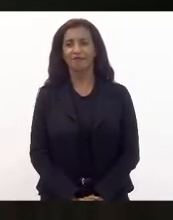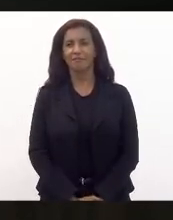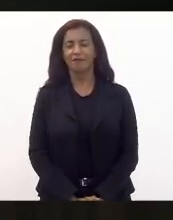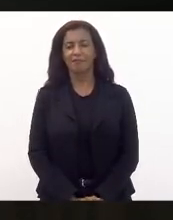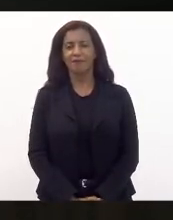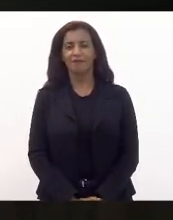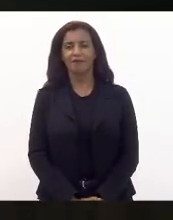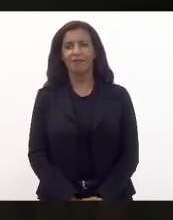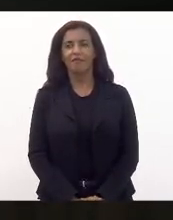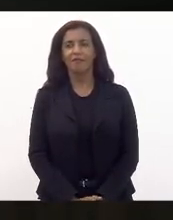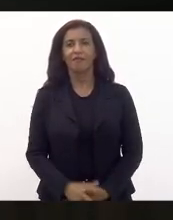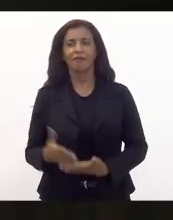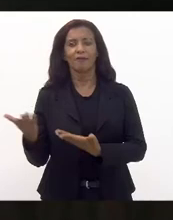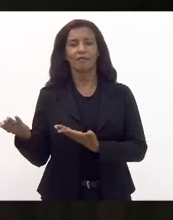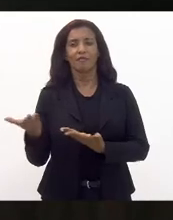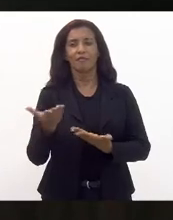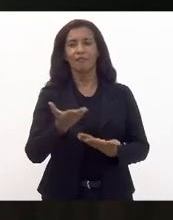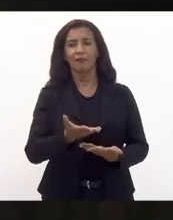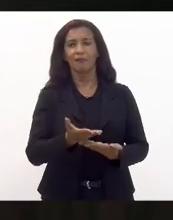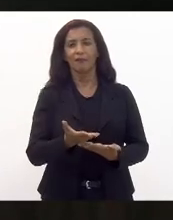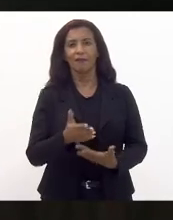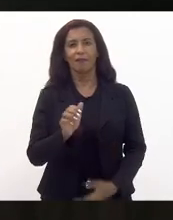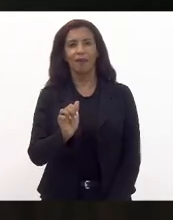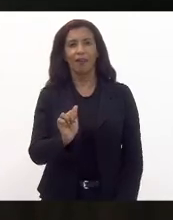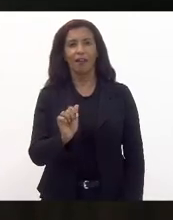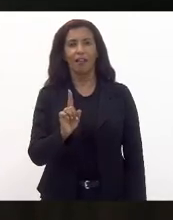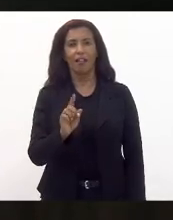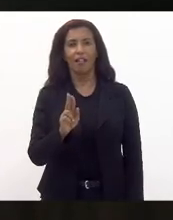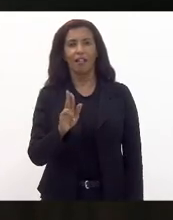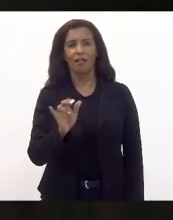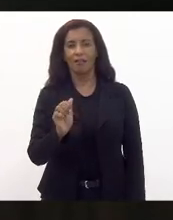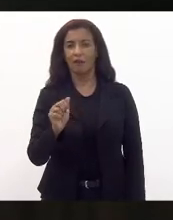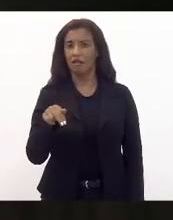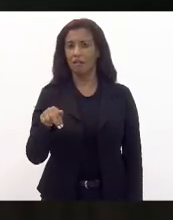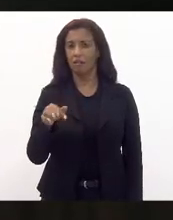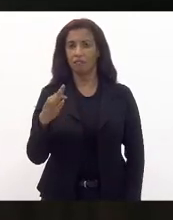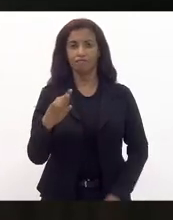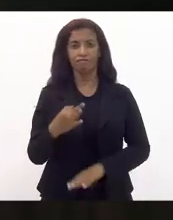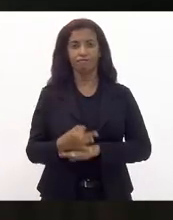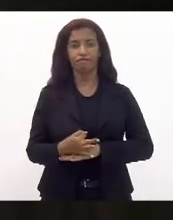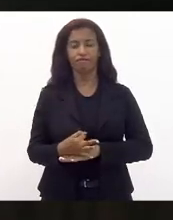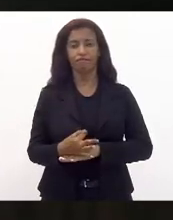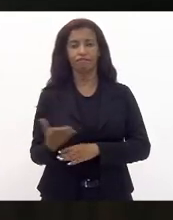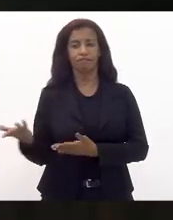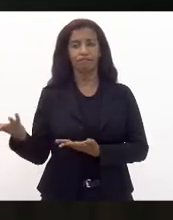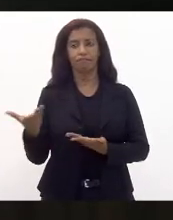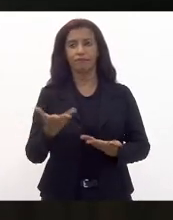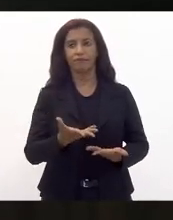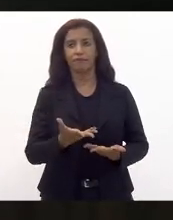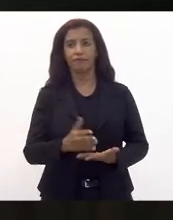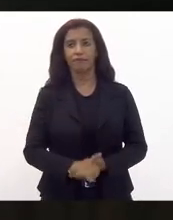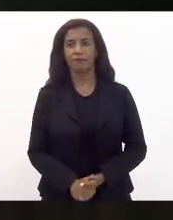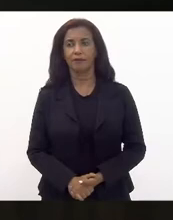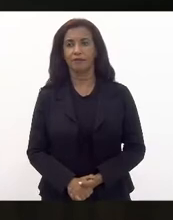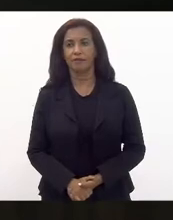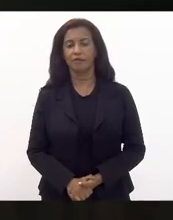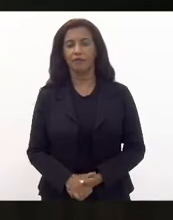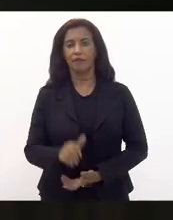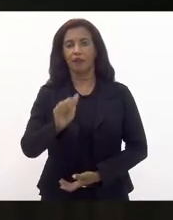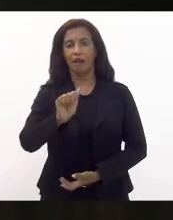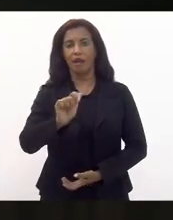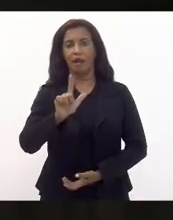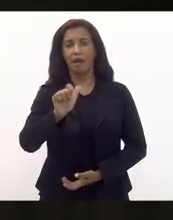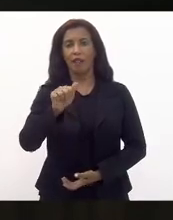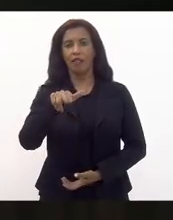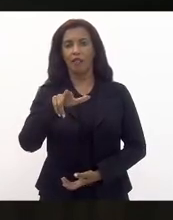próximo orador inscrito é a nobre deputada Adriana Baltazar não se fazendo presente próximo orador inscrito é a nossa Deputado